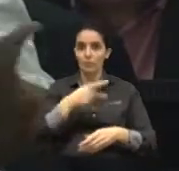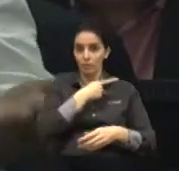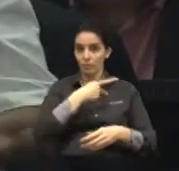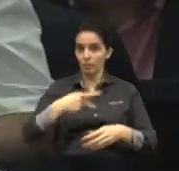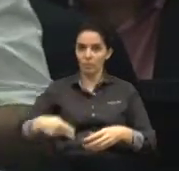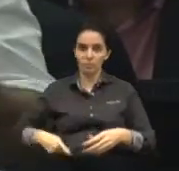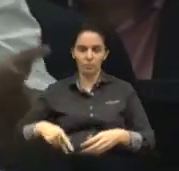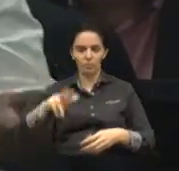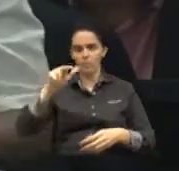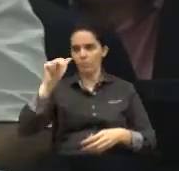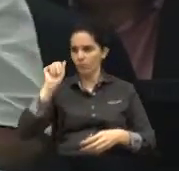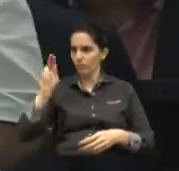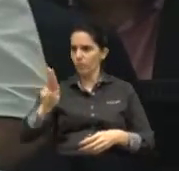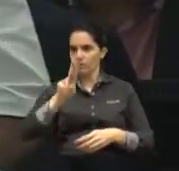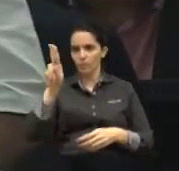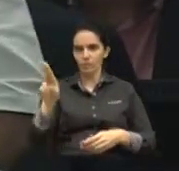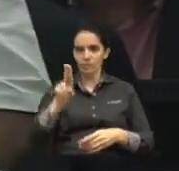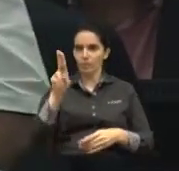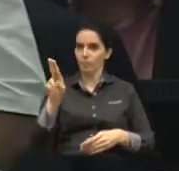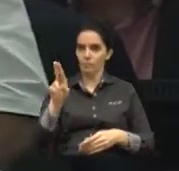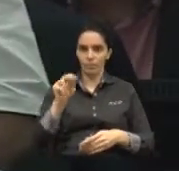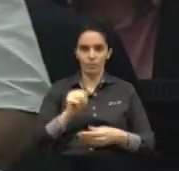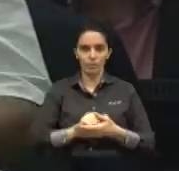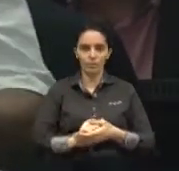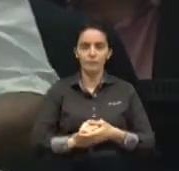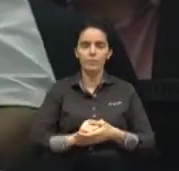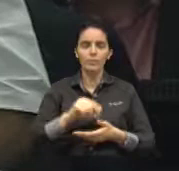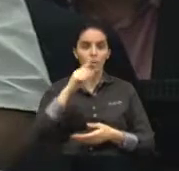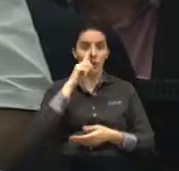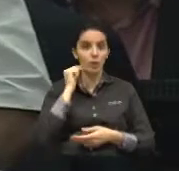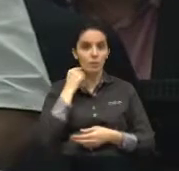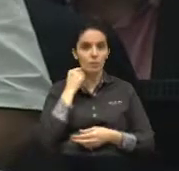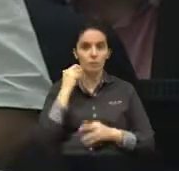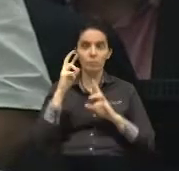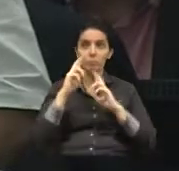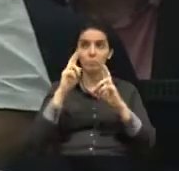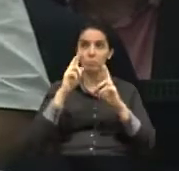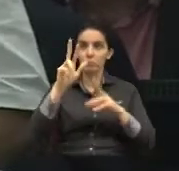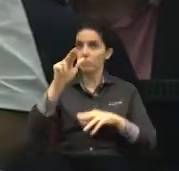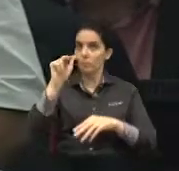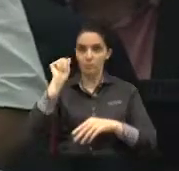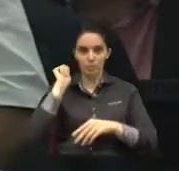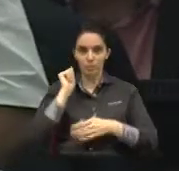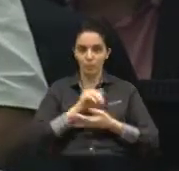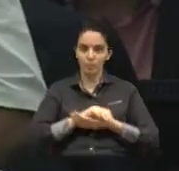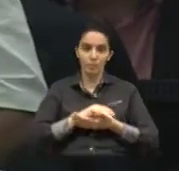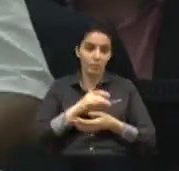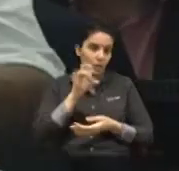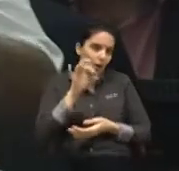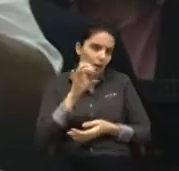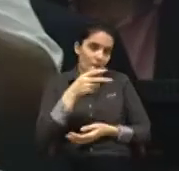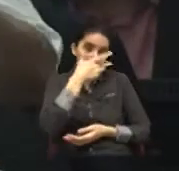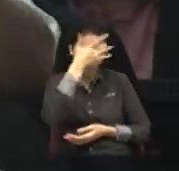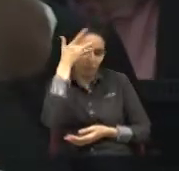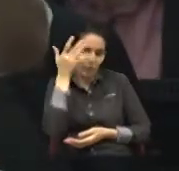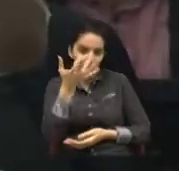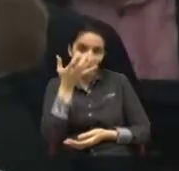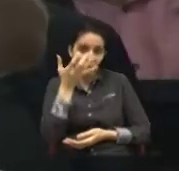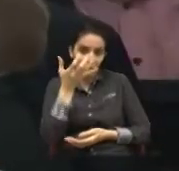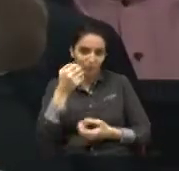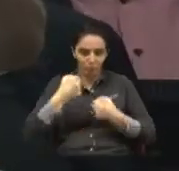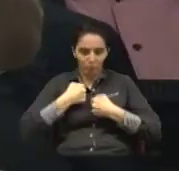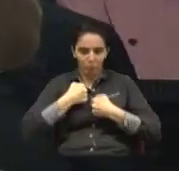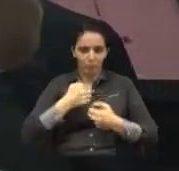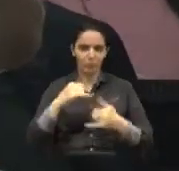nunca foi usado e espero não ser, não é? A não ser que alguém queira experimentá-lo, não é? Mas aqui nós